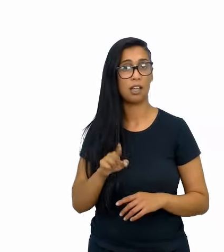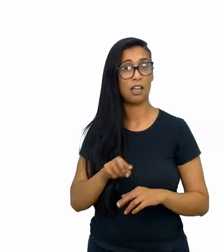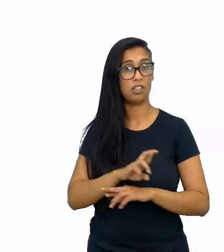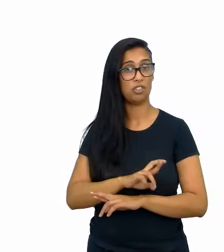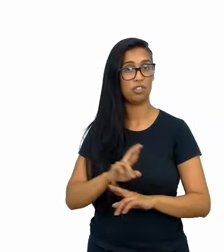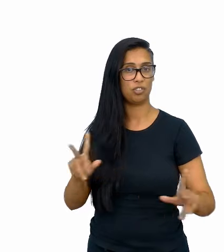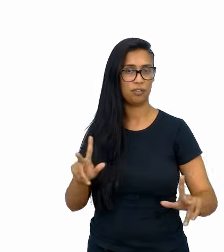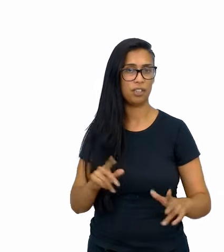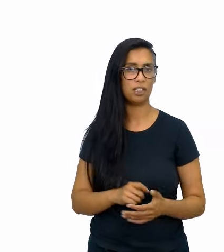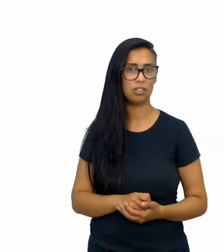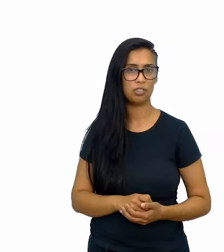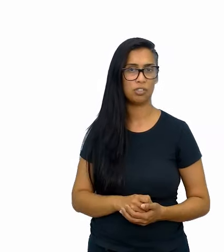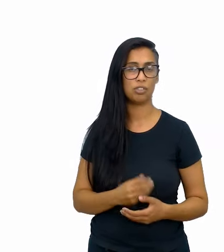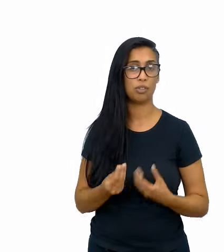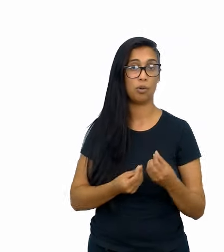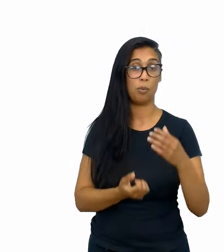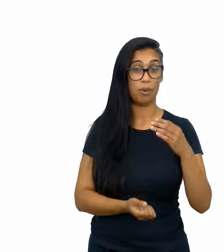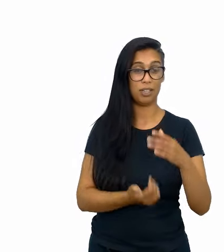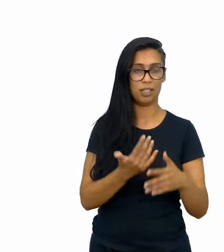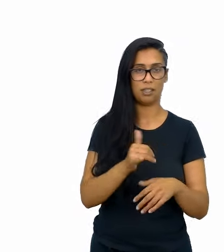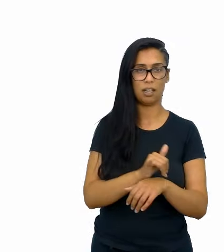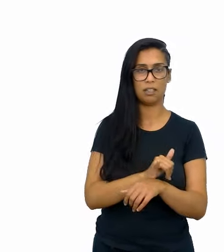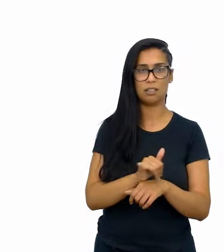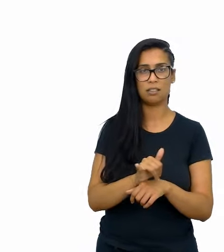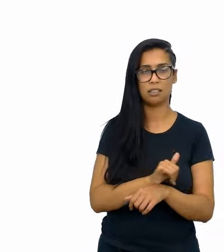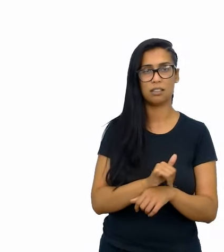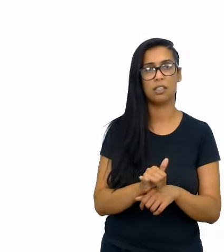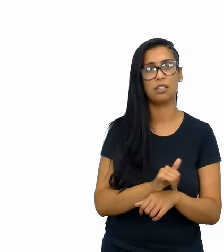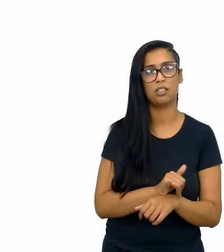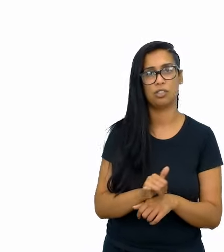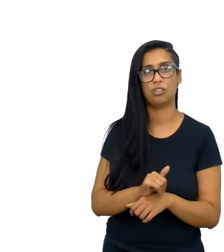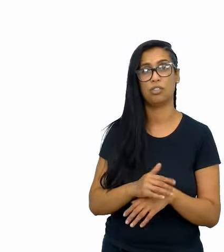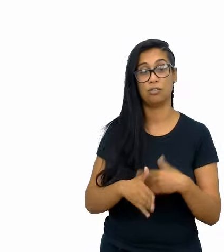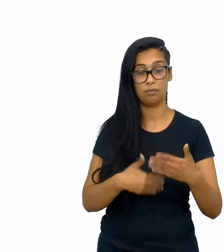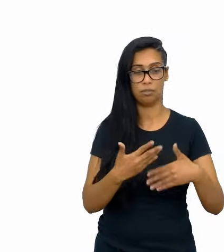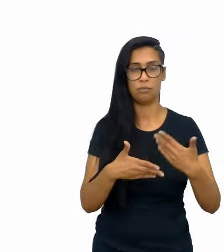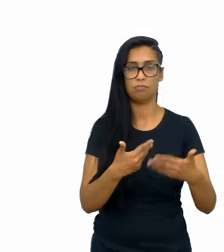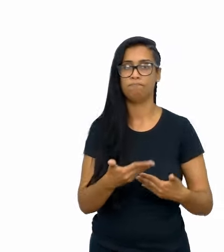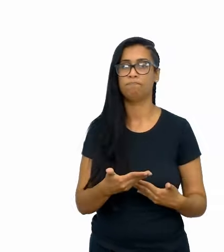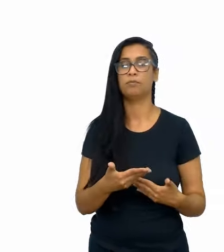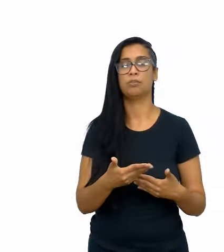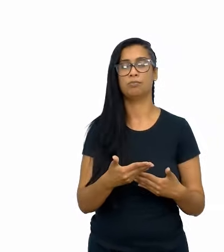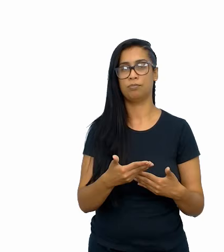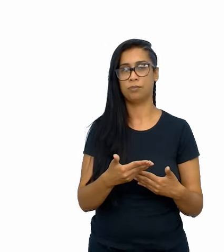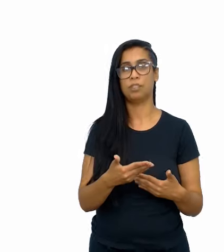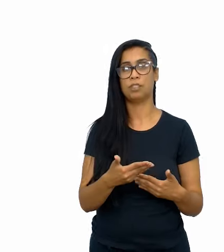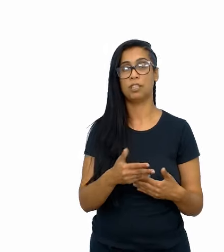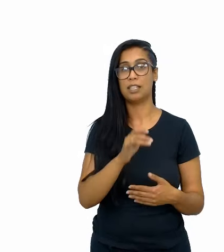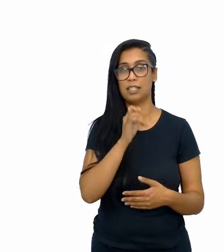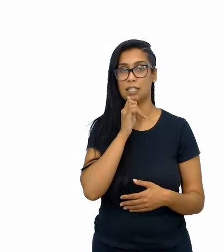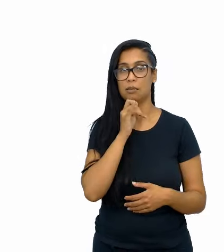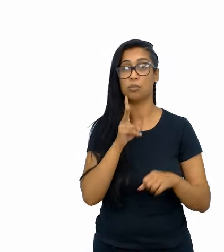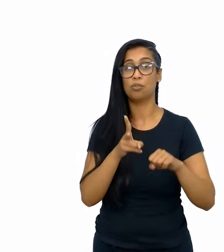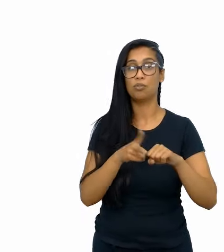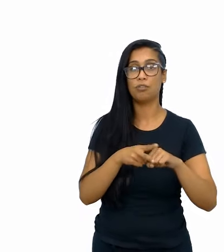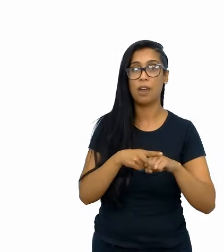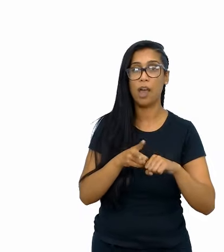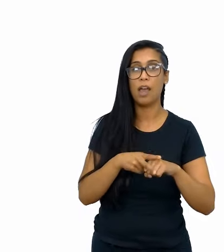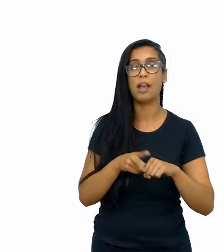de estudo, como nós vimos na sequência 5. O tempo verbal, as expressões que são empregadas